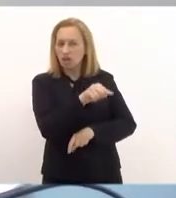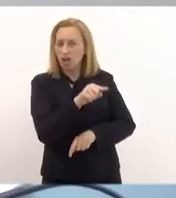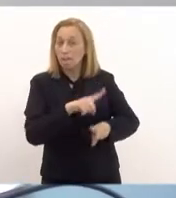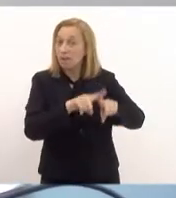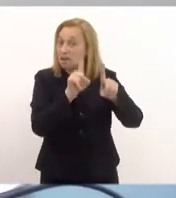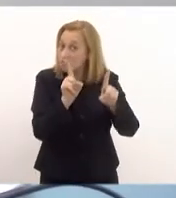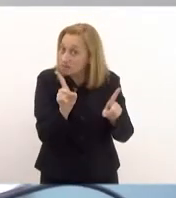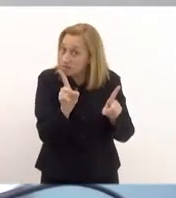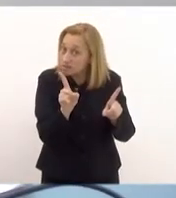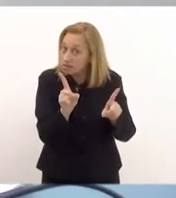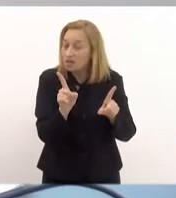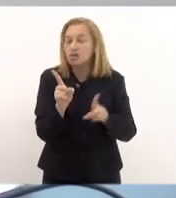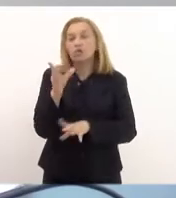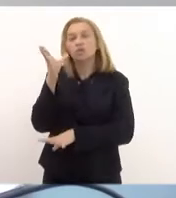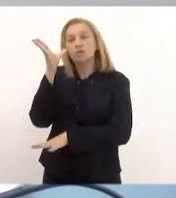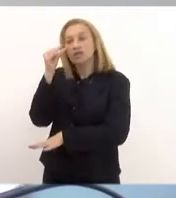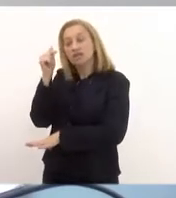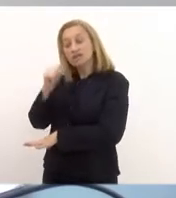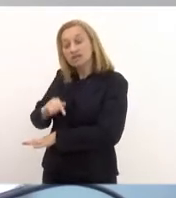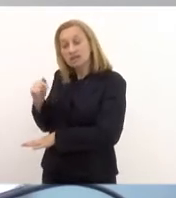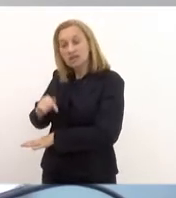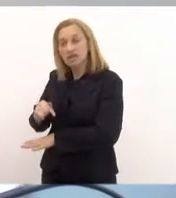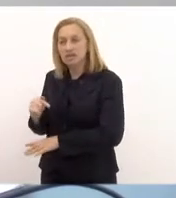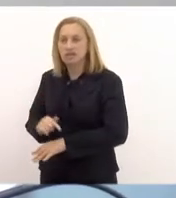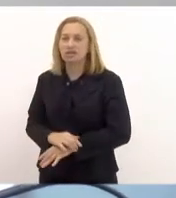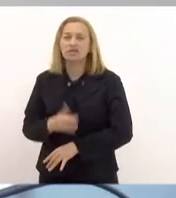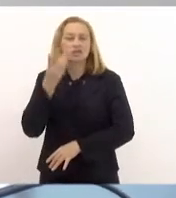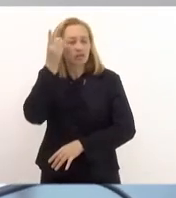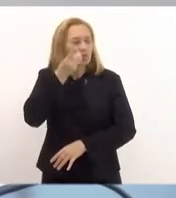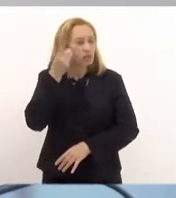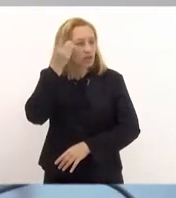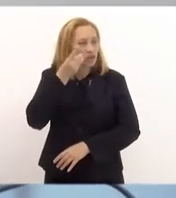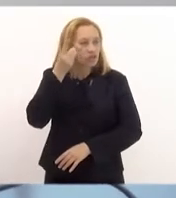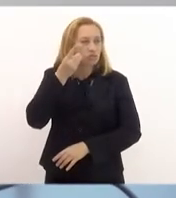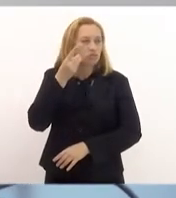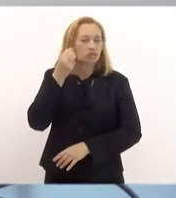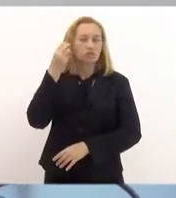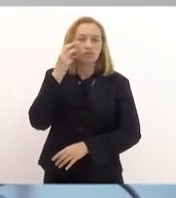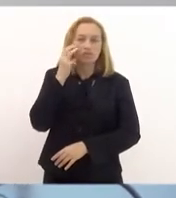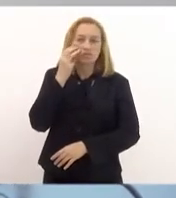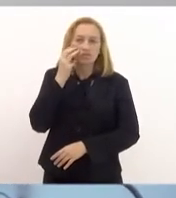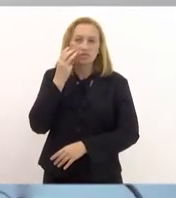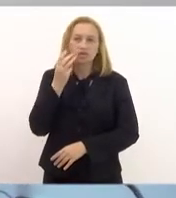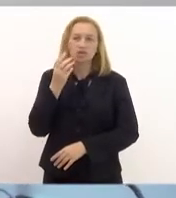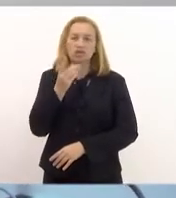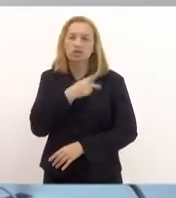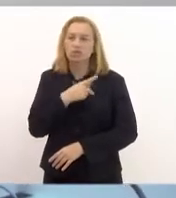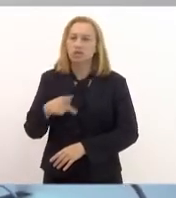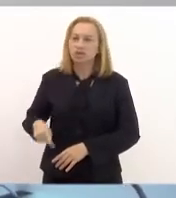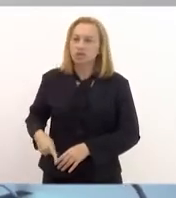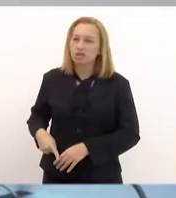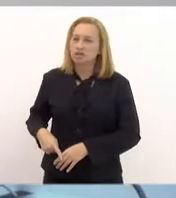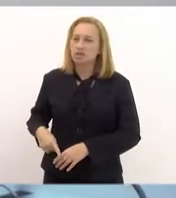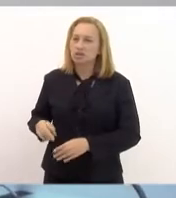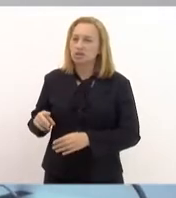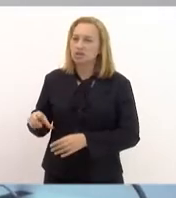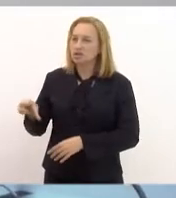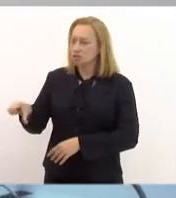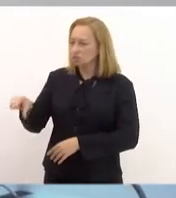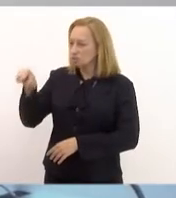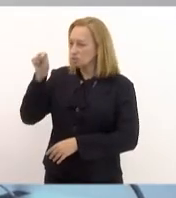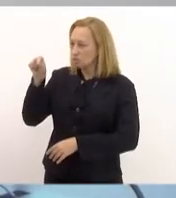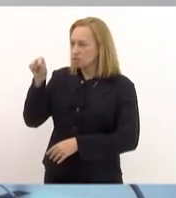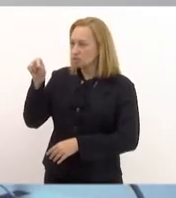Mas a intenção aqui do deputado Valdeque, presidente, levantado em plenário pelo Eliomar